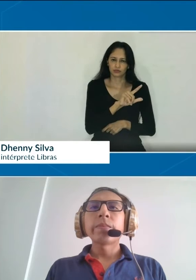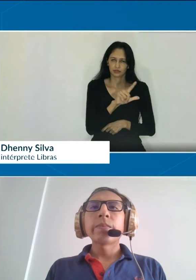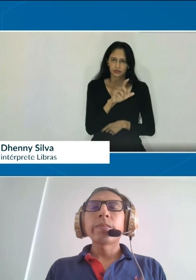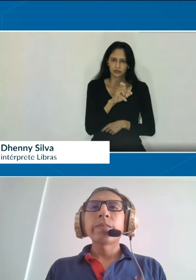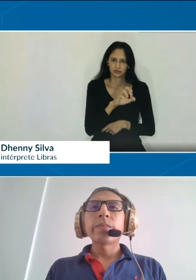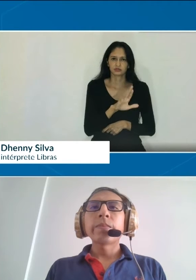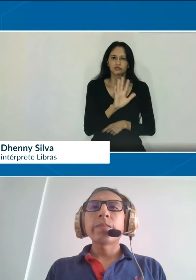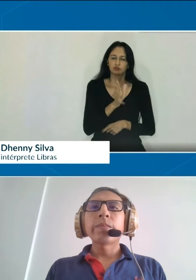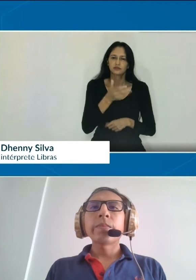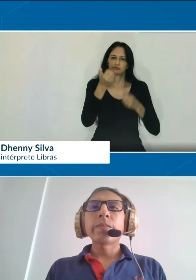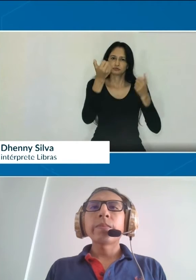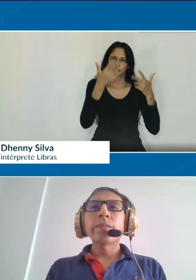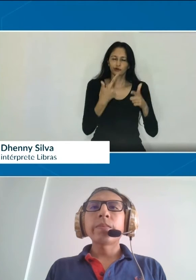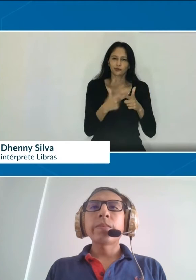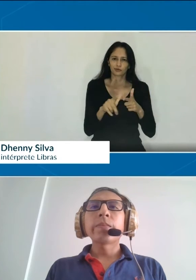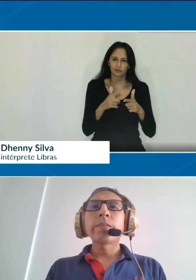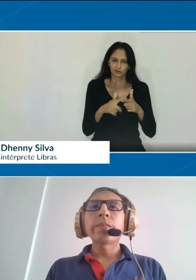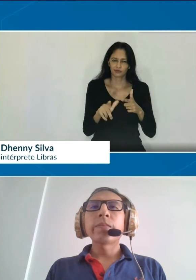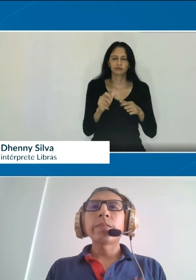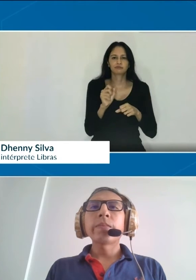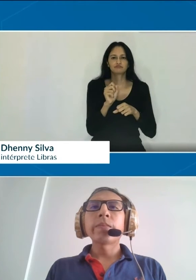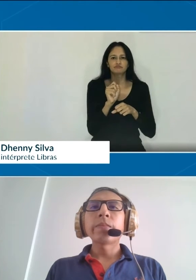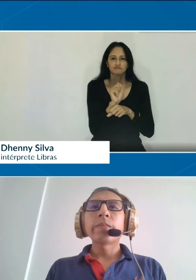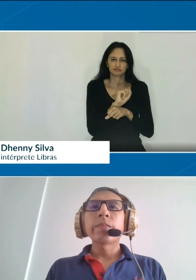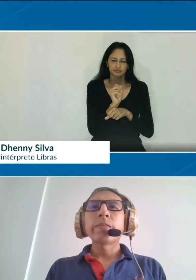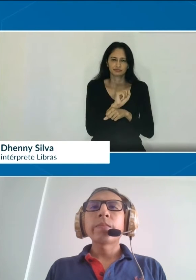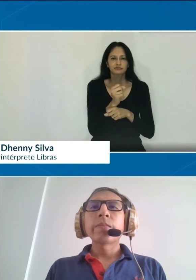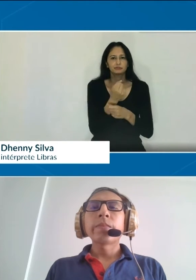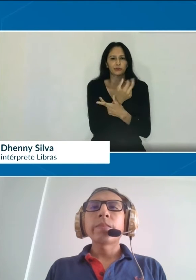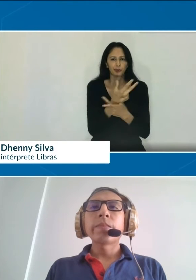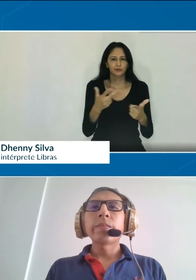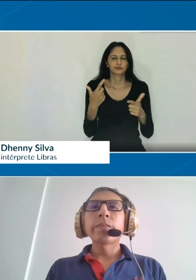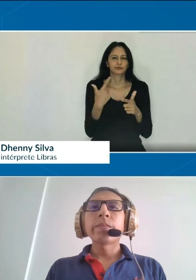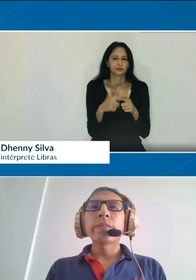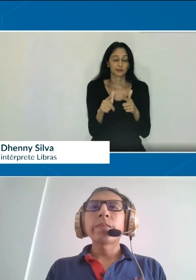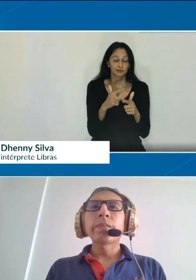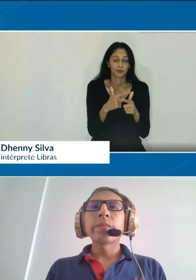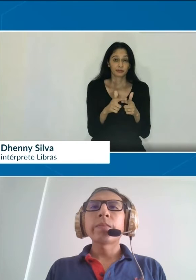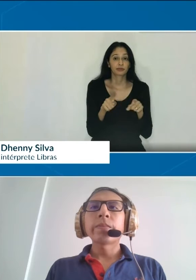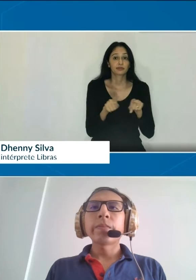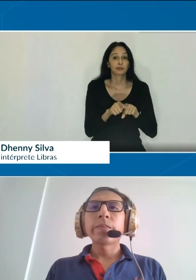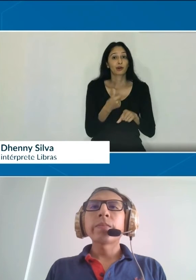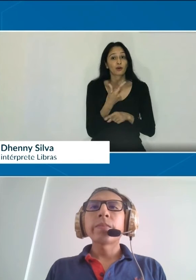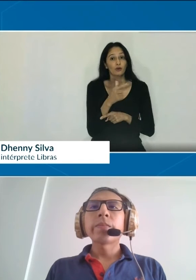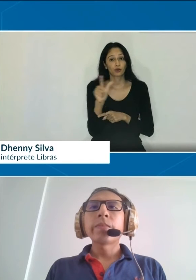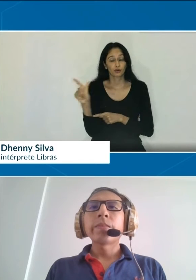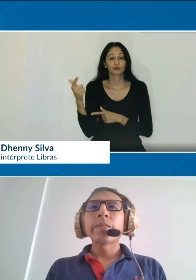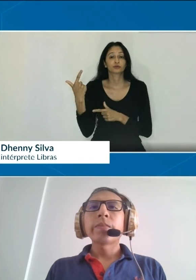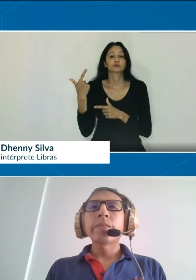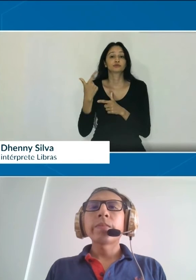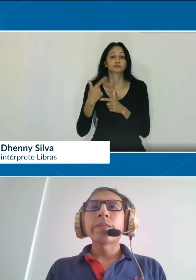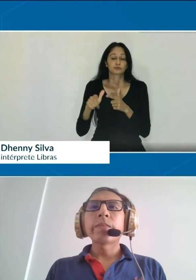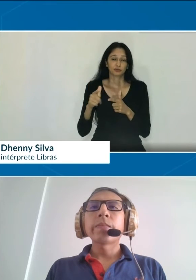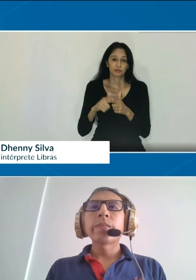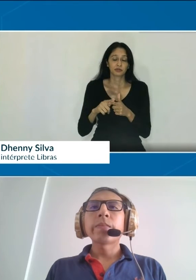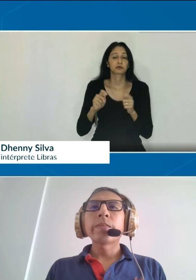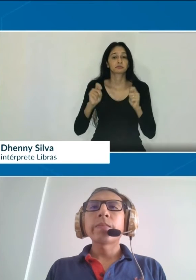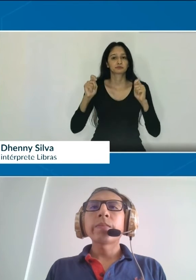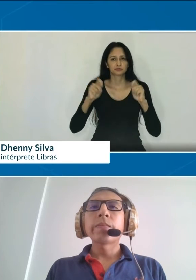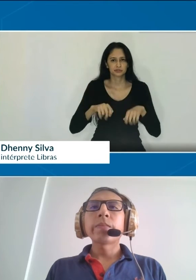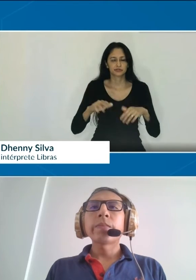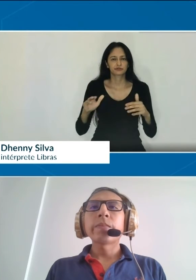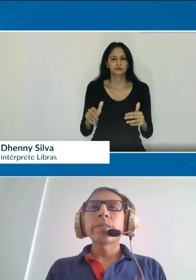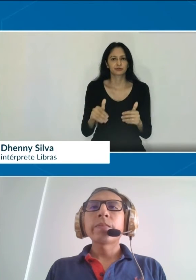tem com o transporte rodoviário e já até apontou outras modalidades de transporte que poderiam ser